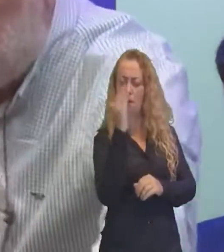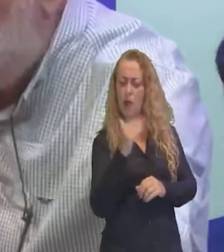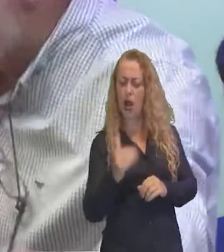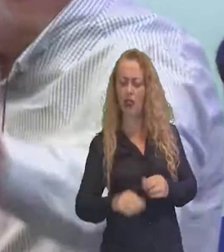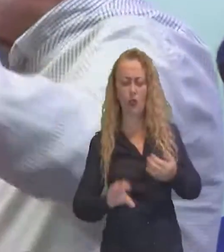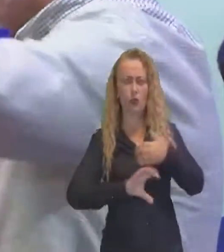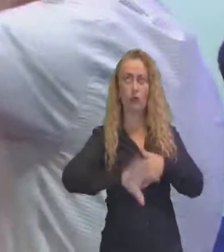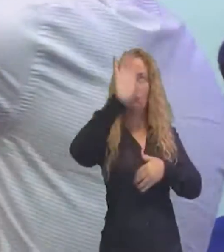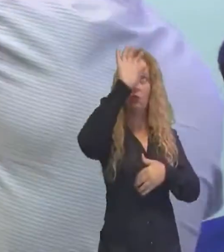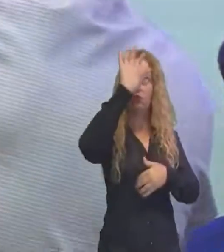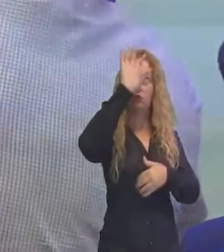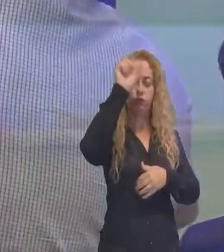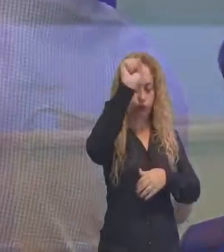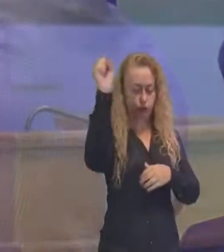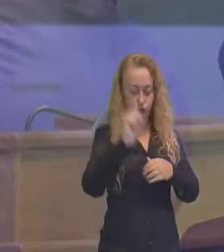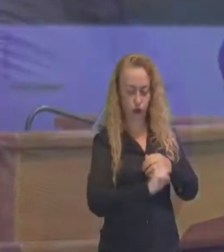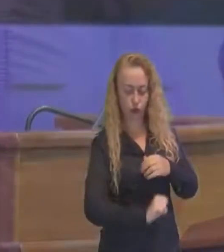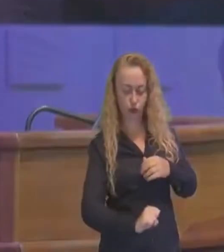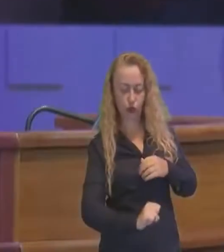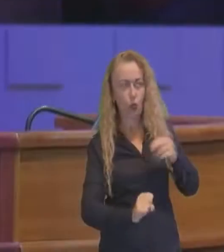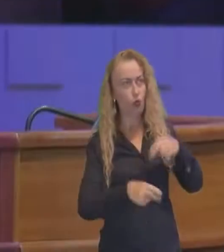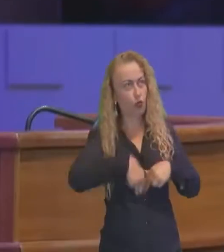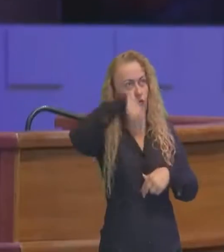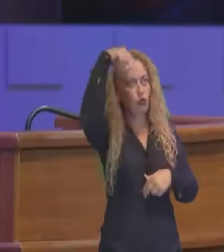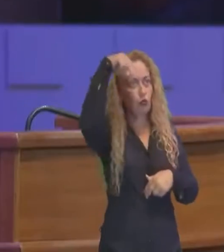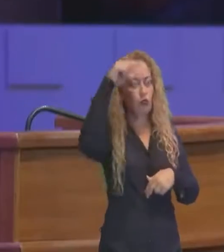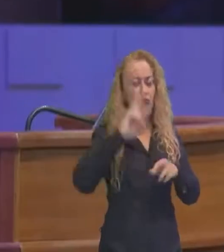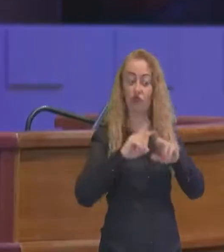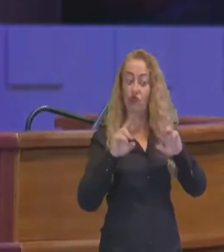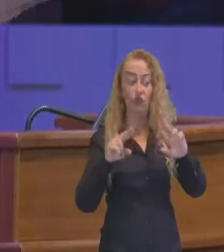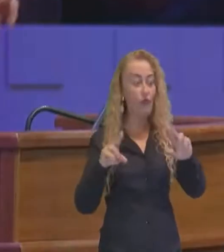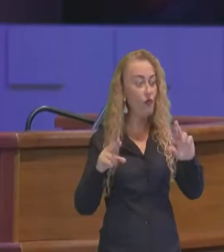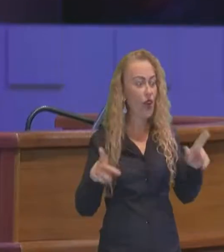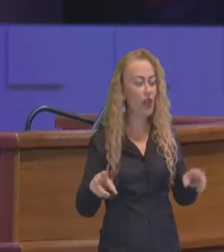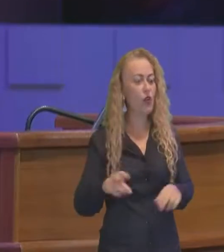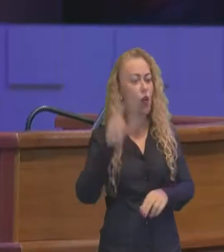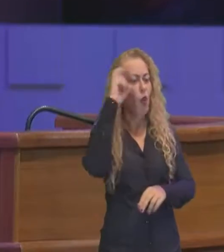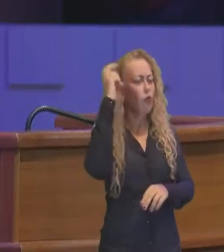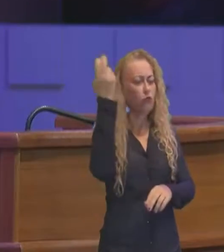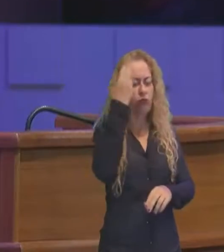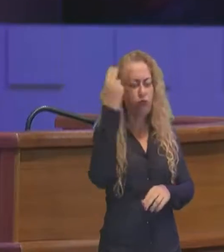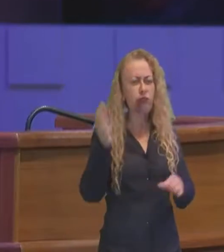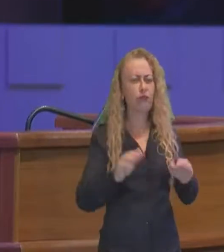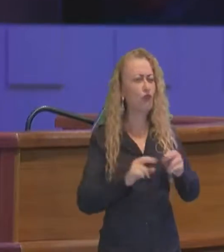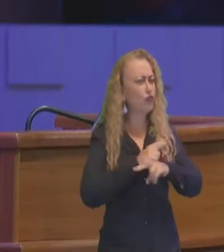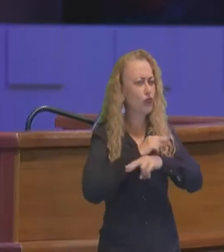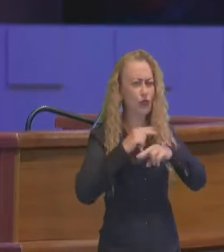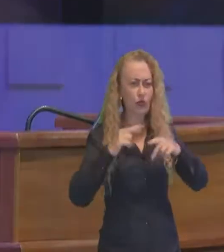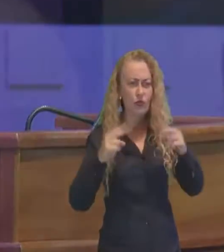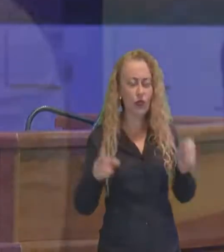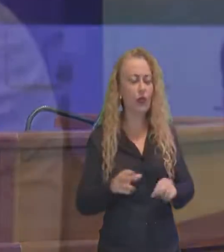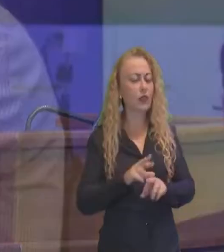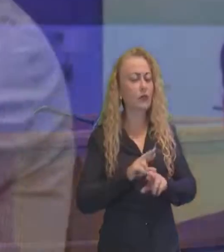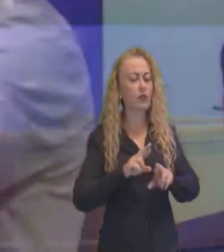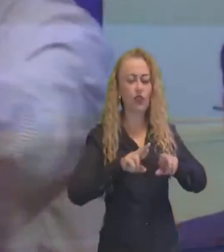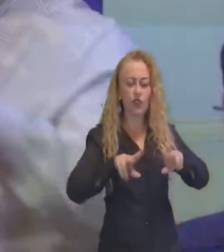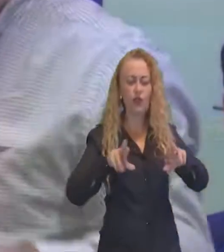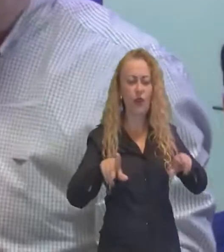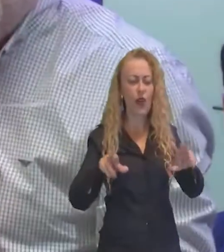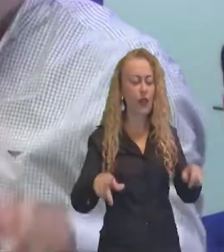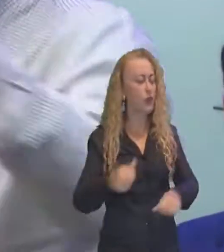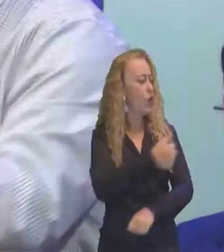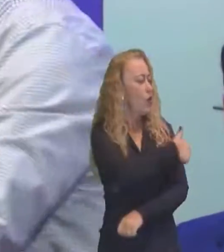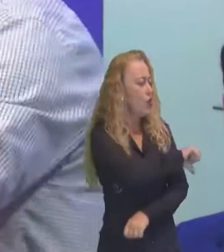do sul tem nada a ver com alguém do norte. São culturas totalmente diferenciadas. Próprio São Paulo, Rio